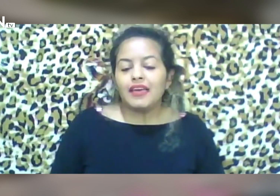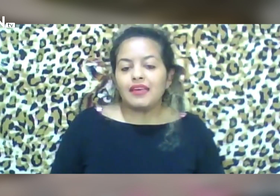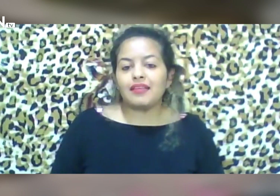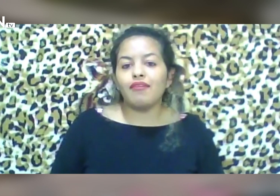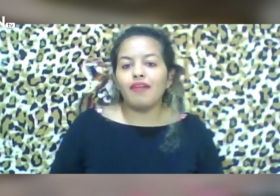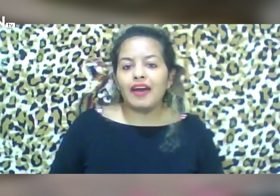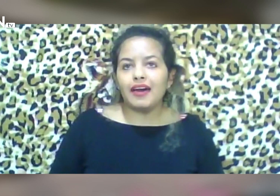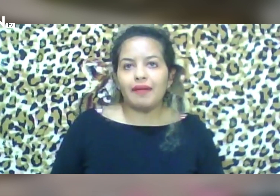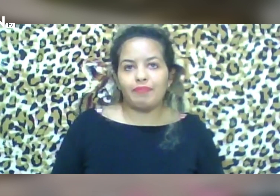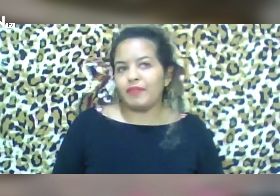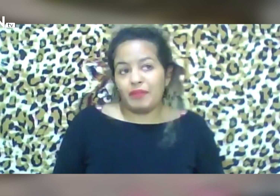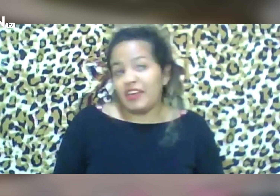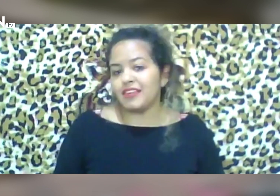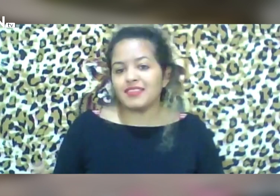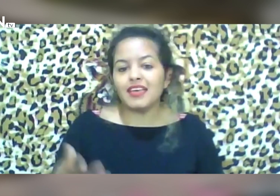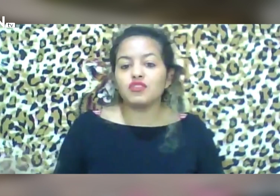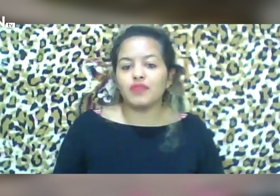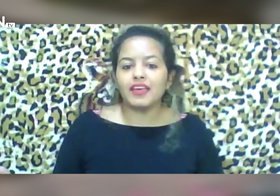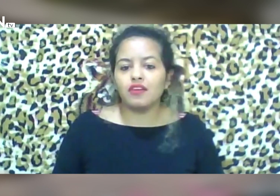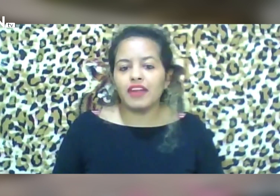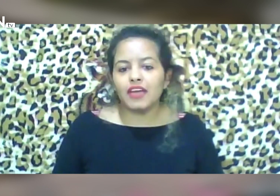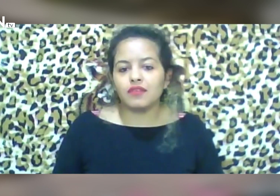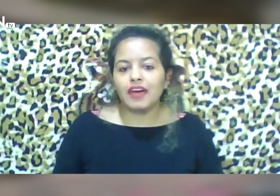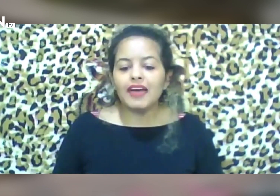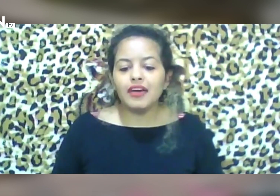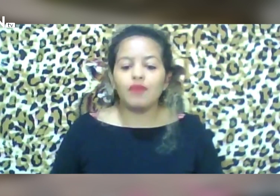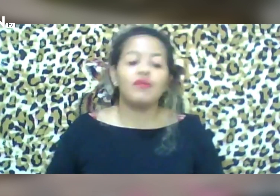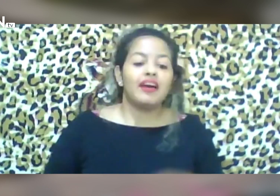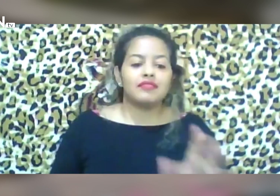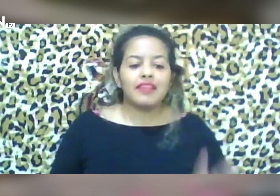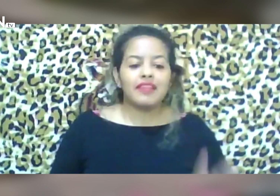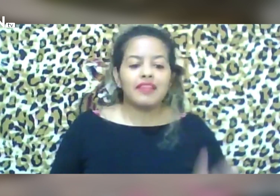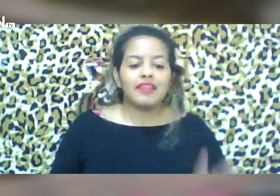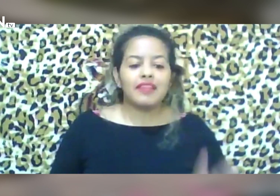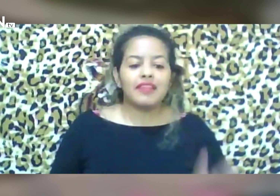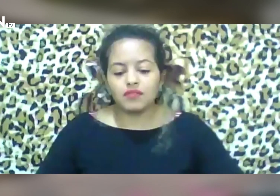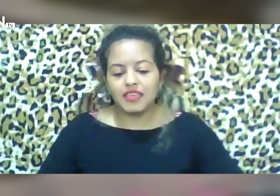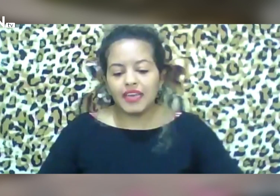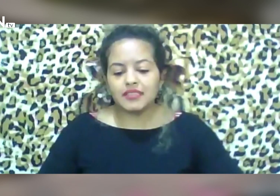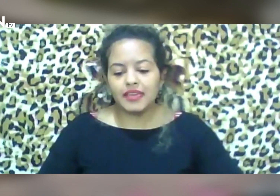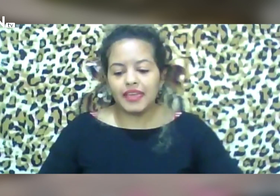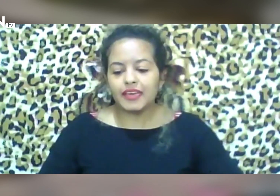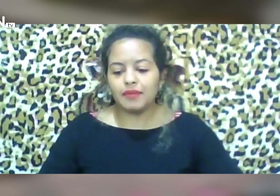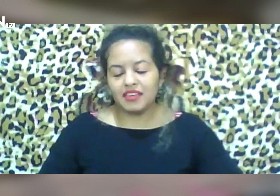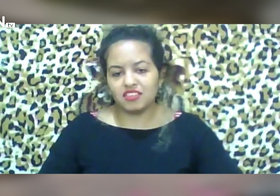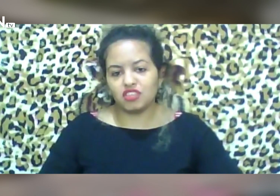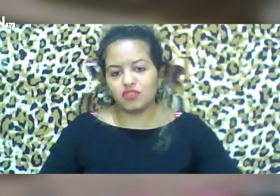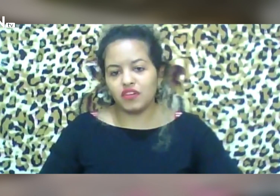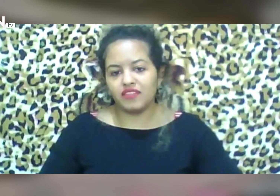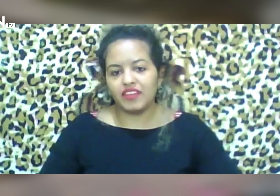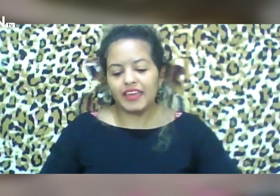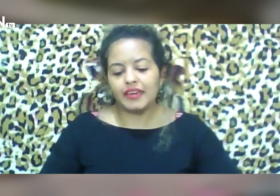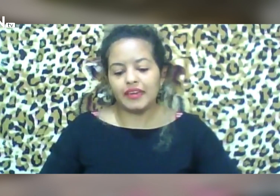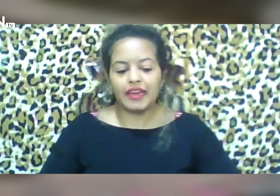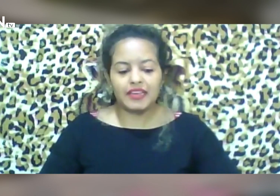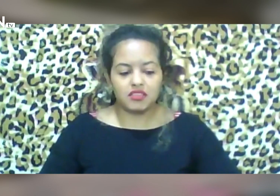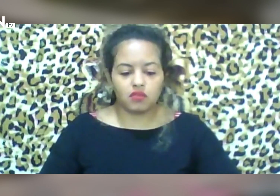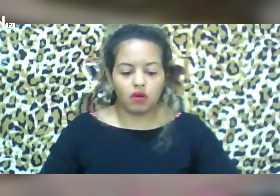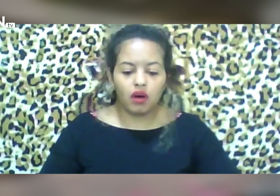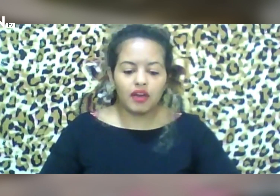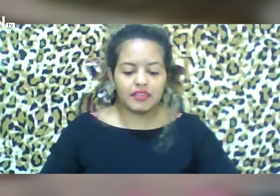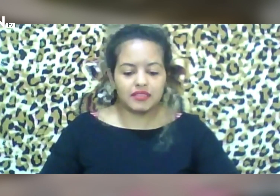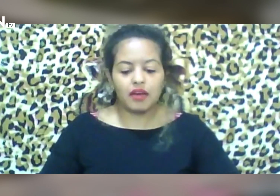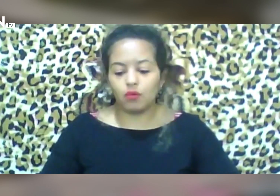brancos. Então, parece que isso é ignorado. Ah, não, é o dia da consciência negra, mas se a gente for ver